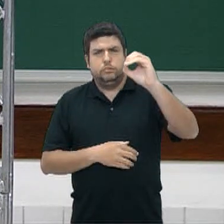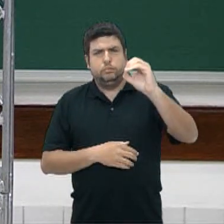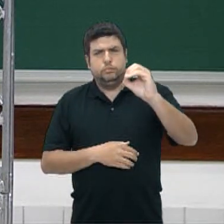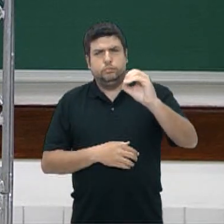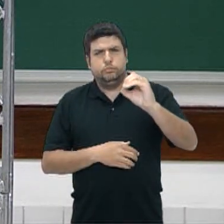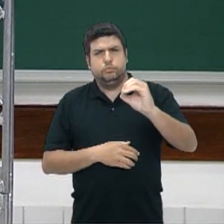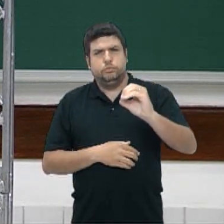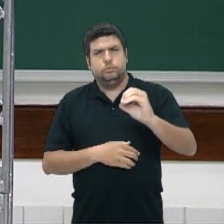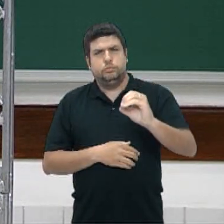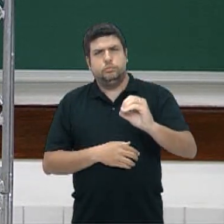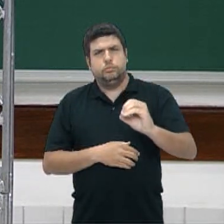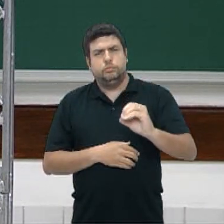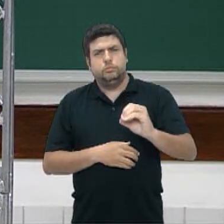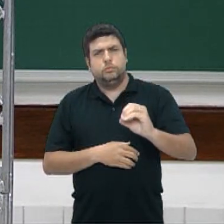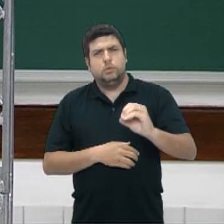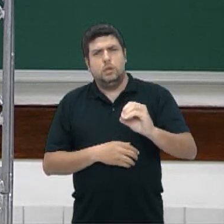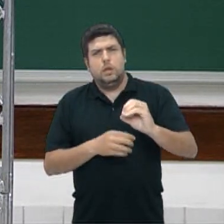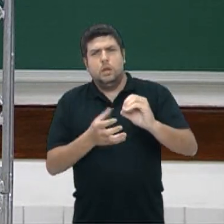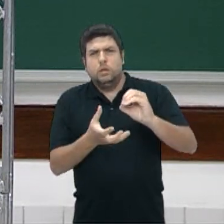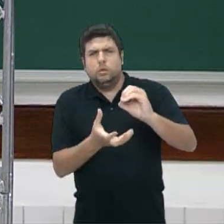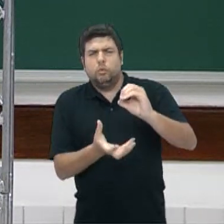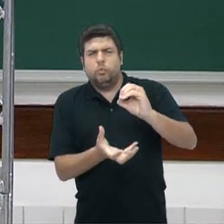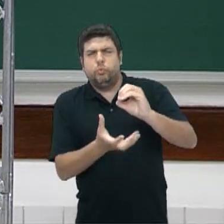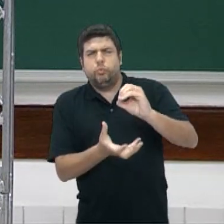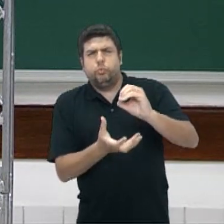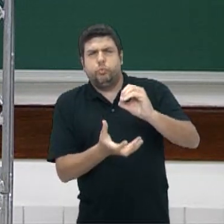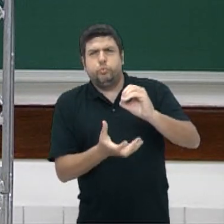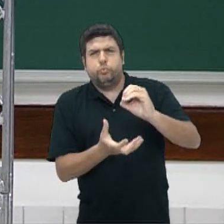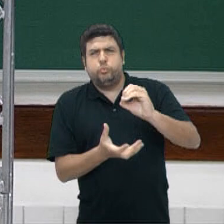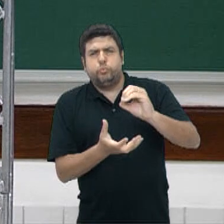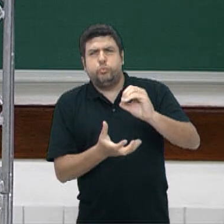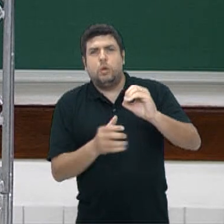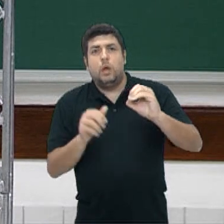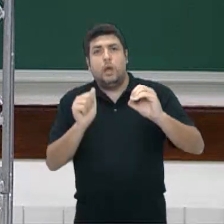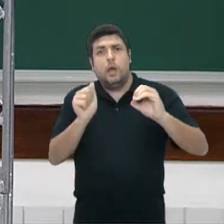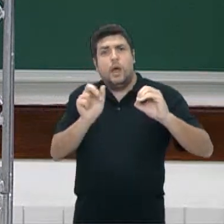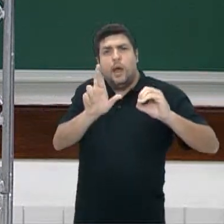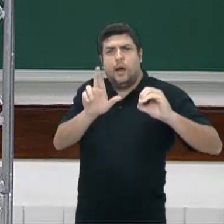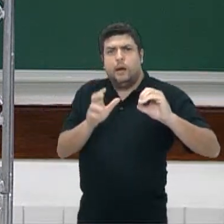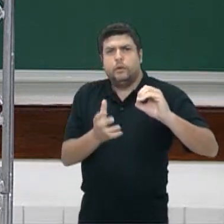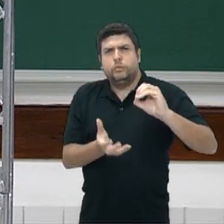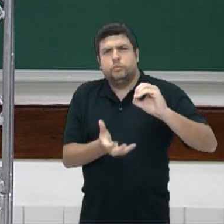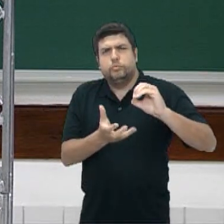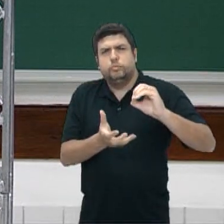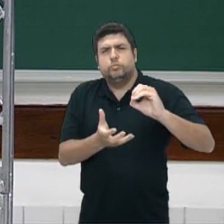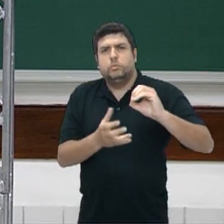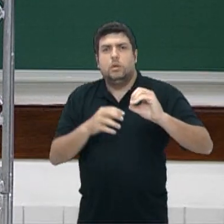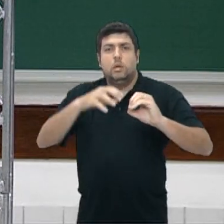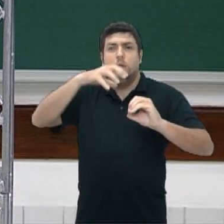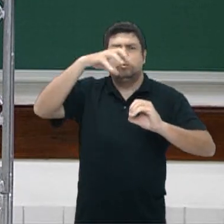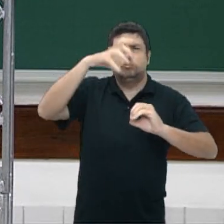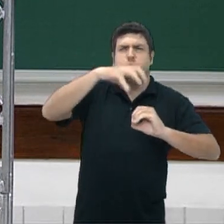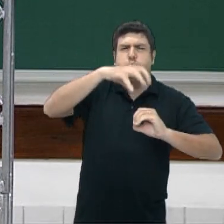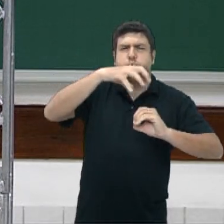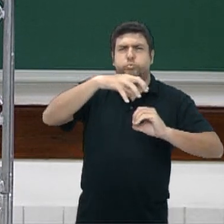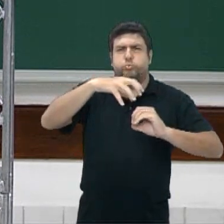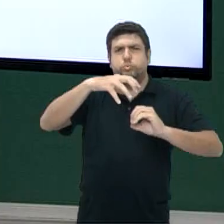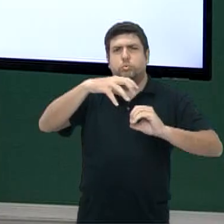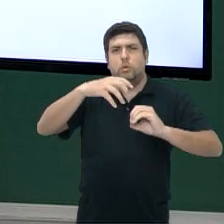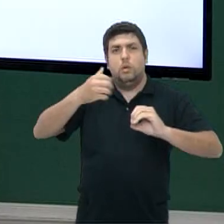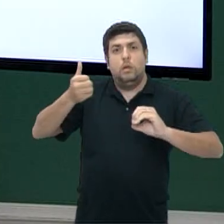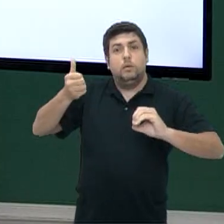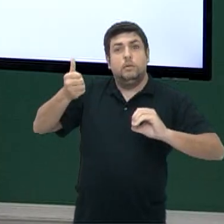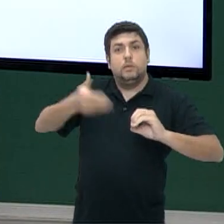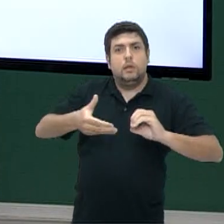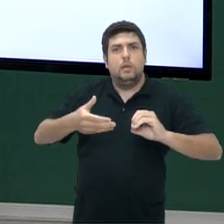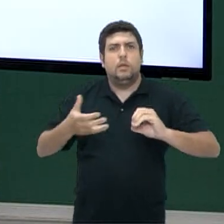força de atrito, né, a força de atrito do ar, ela acaba sendo proporcional à velocidade, certo? E com o